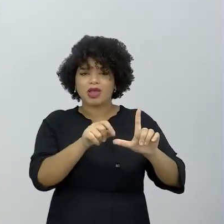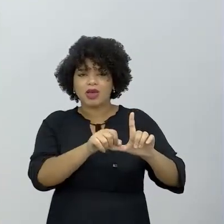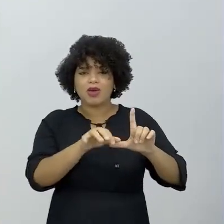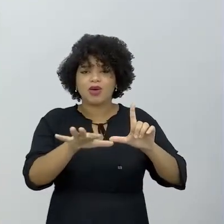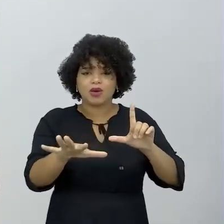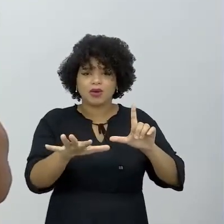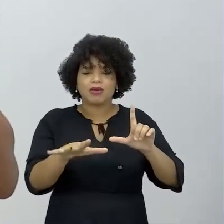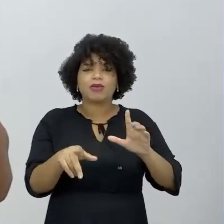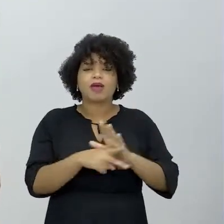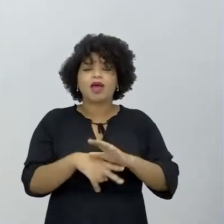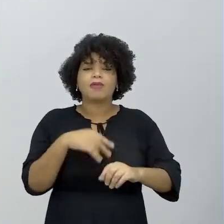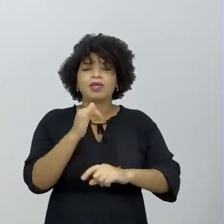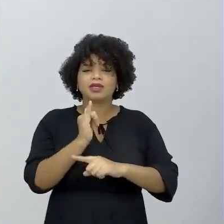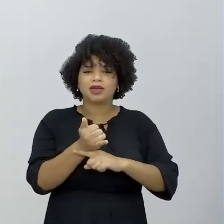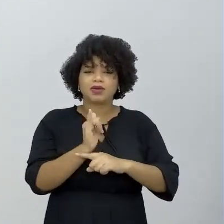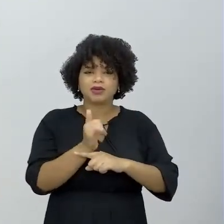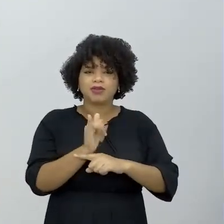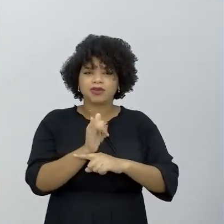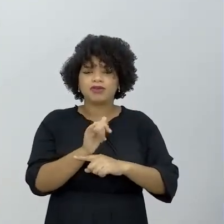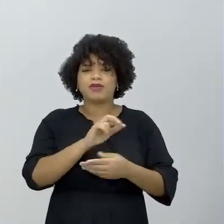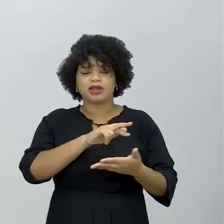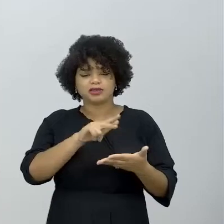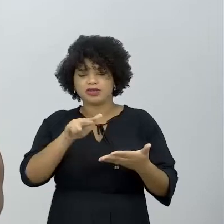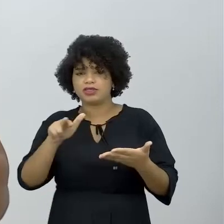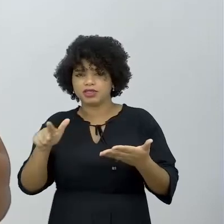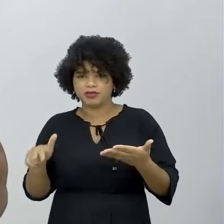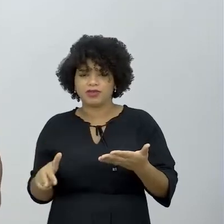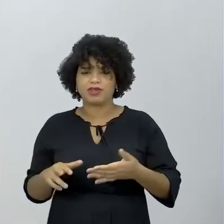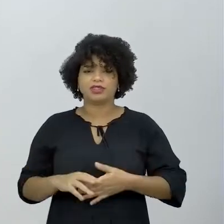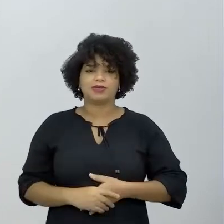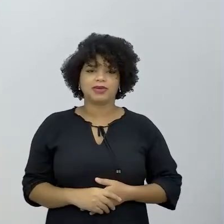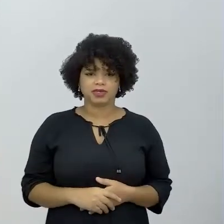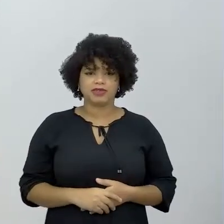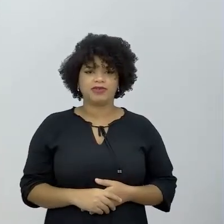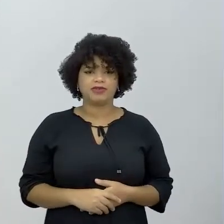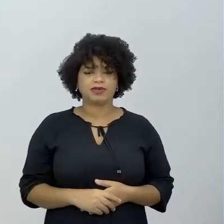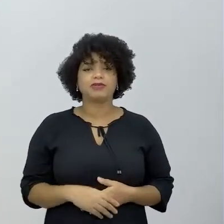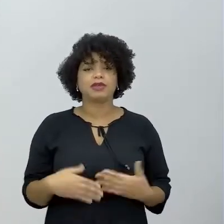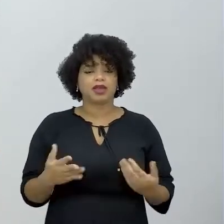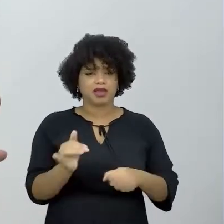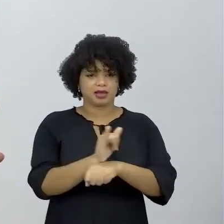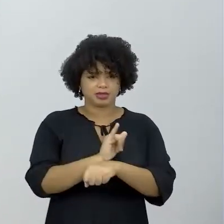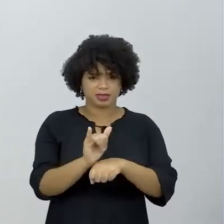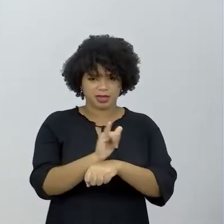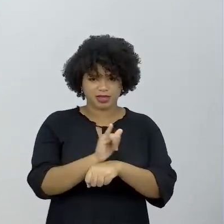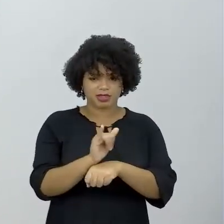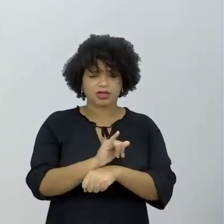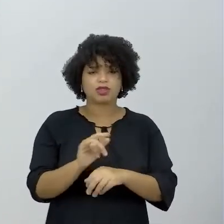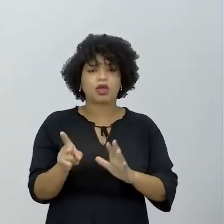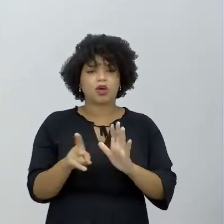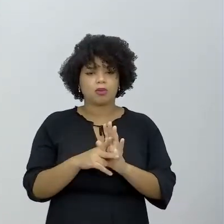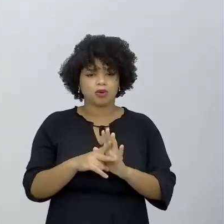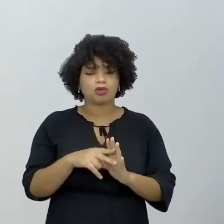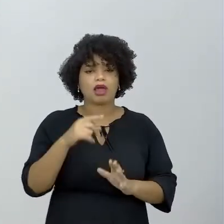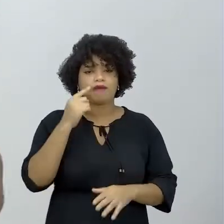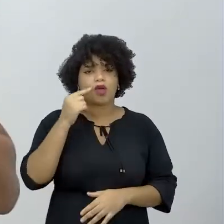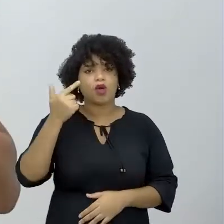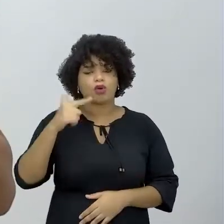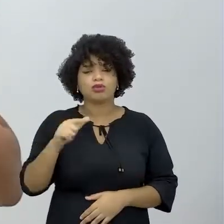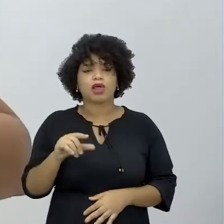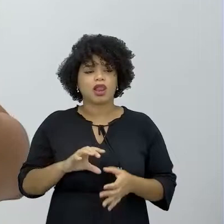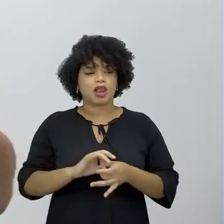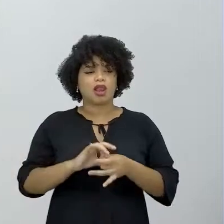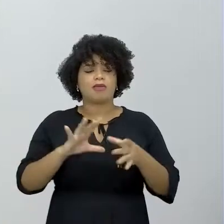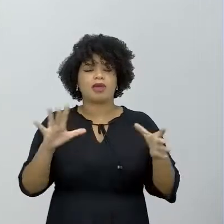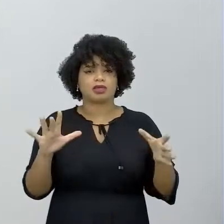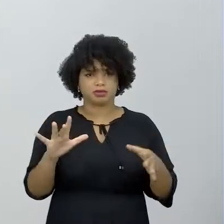pequeno documentário, né, Sim. sobre um tema. Isso tudo são estratégias de apresentação de um trabalho que estão aí abertas. O estudante